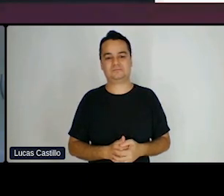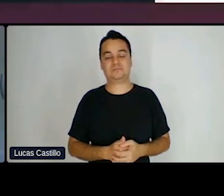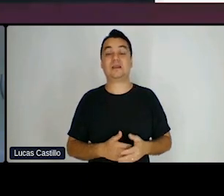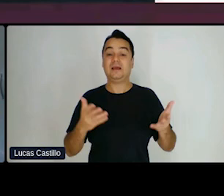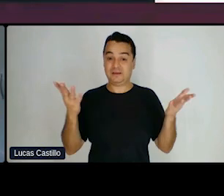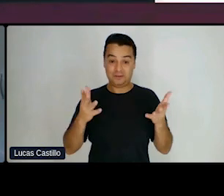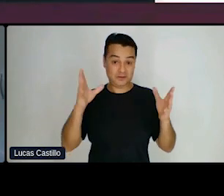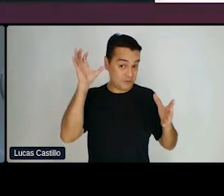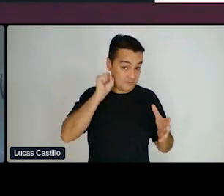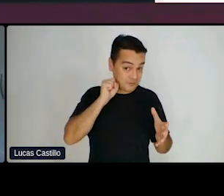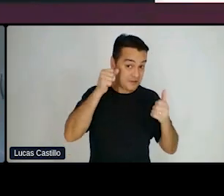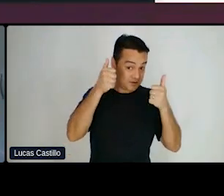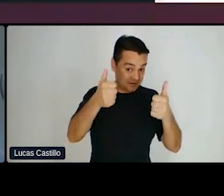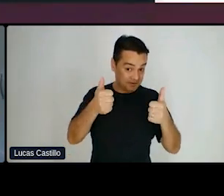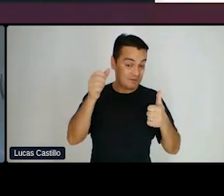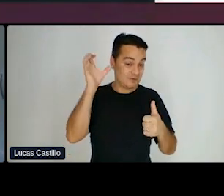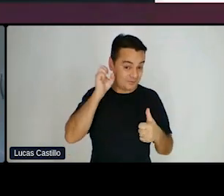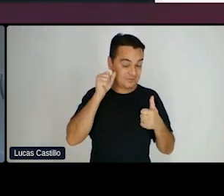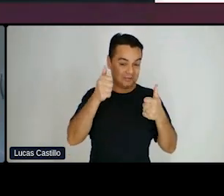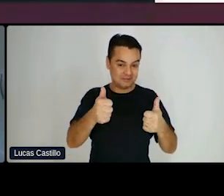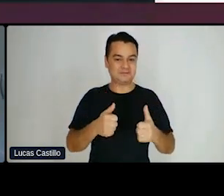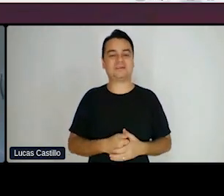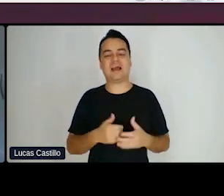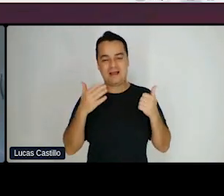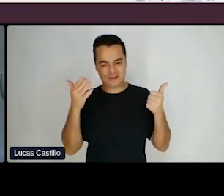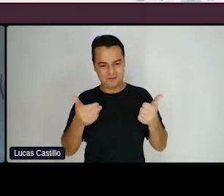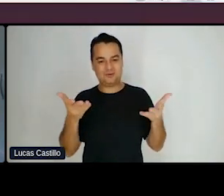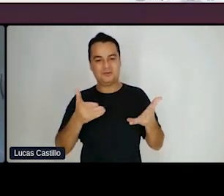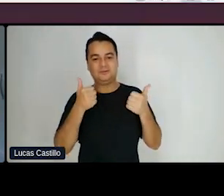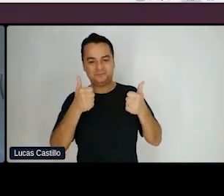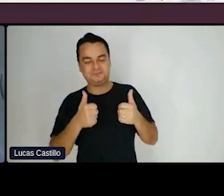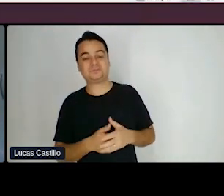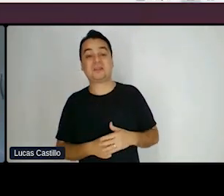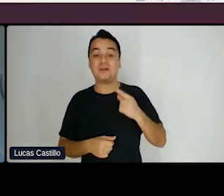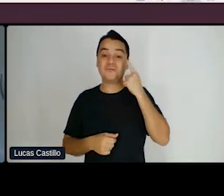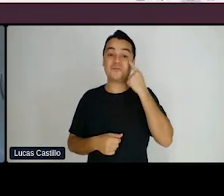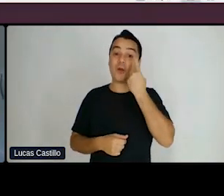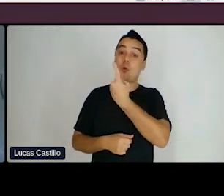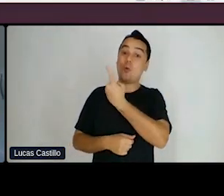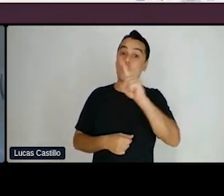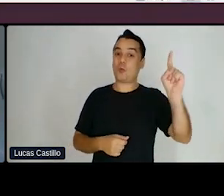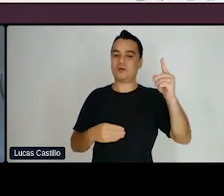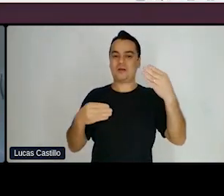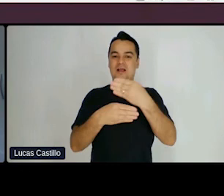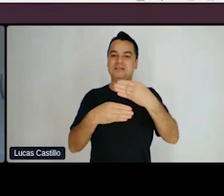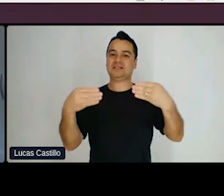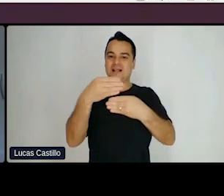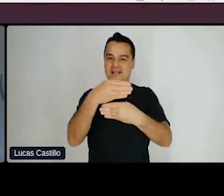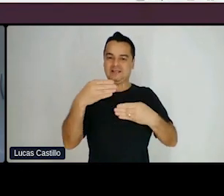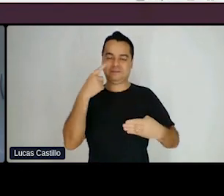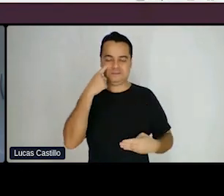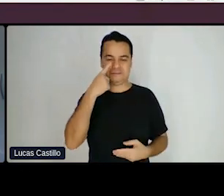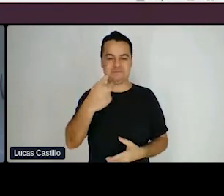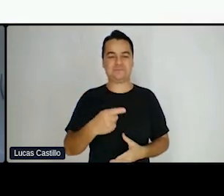Estão me escutando? Estou ouvindo. Agora sim, vamos lá para o último slide, Álvaro.